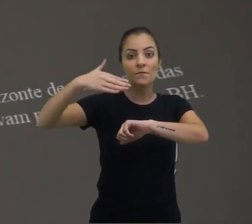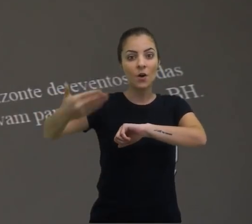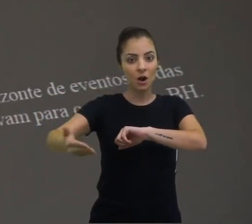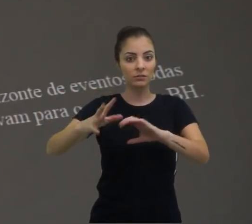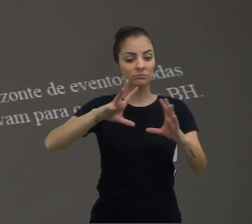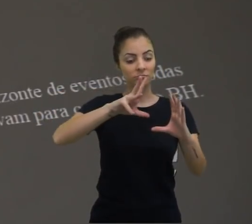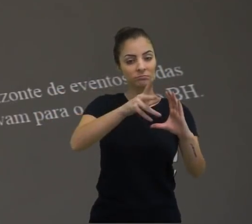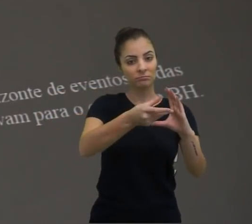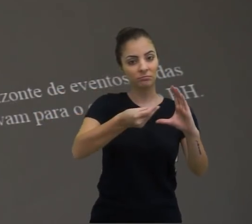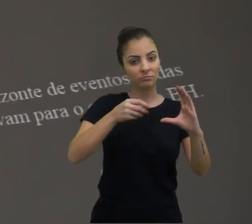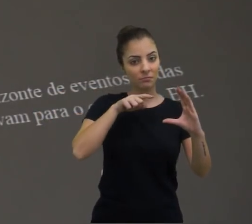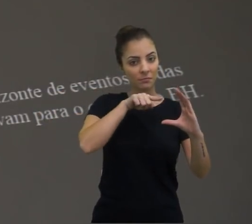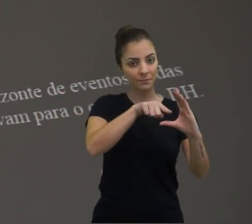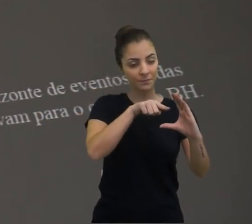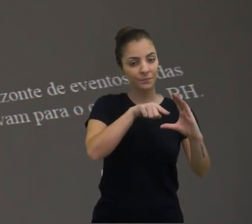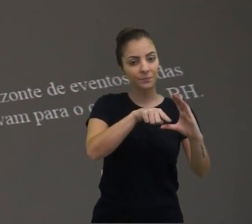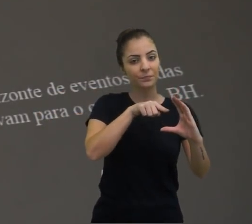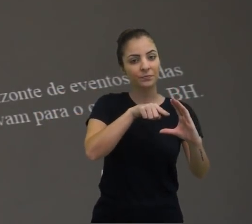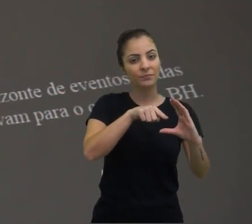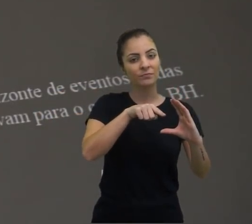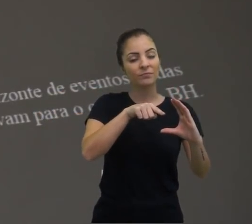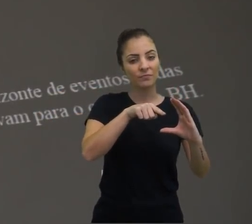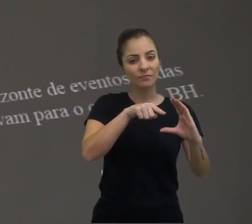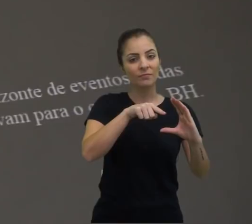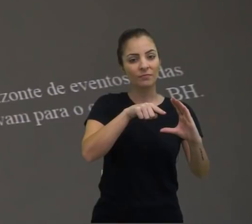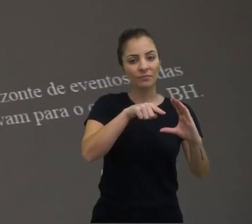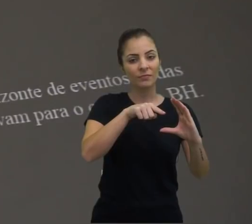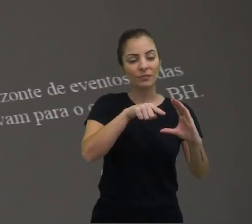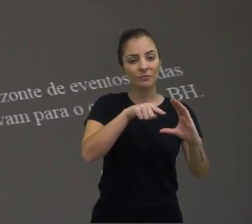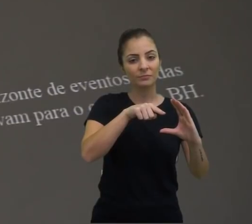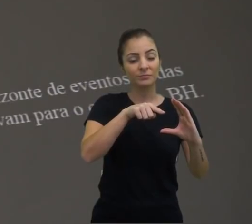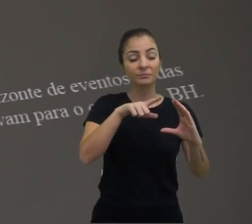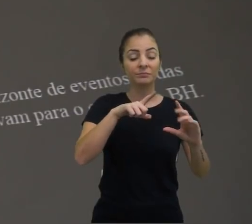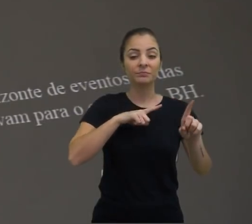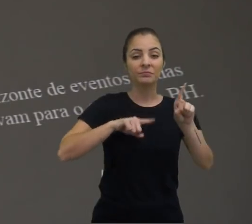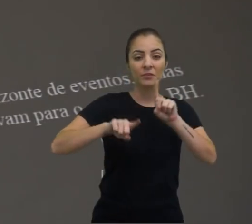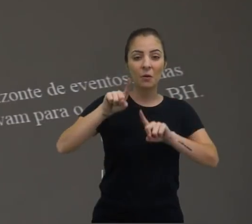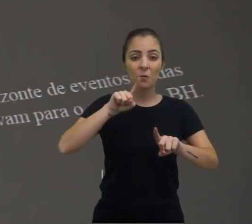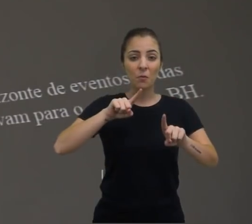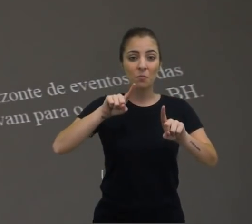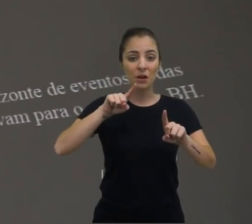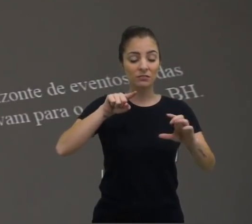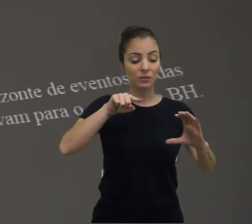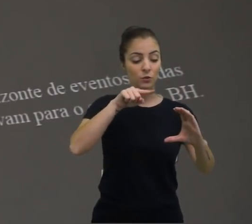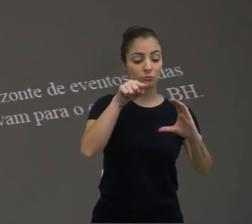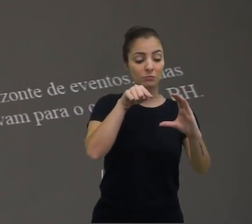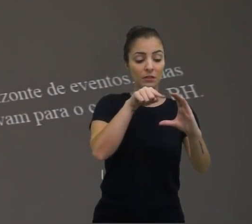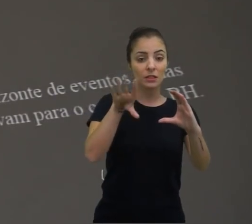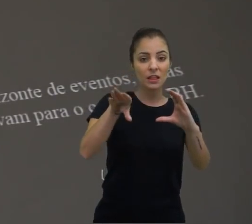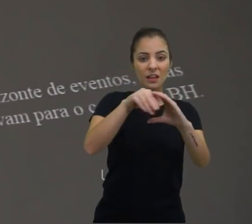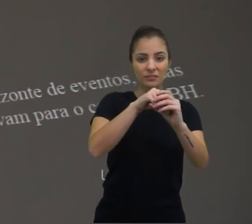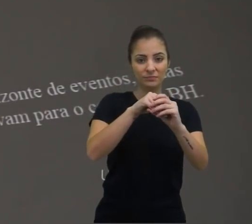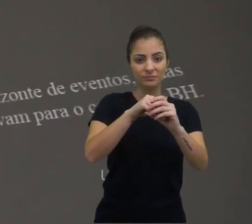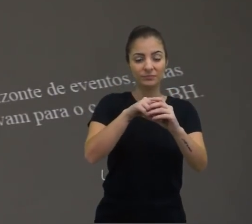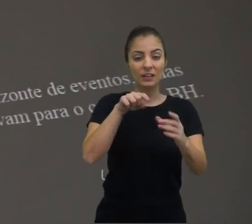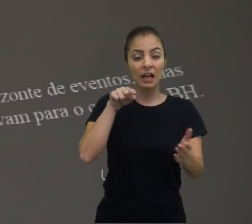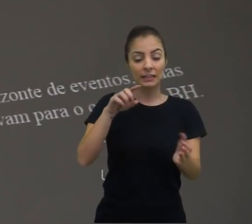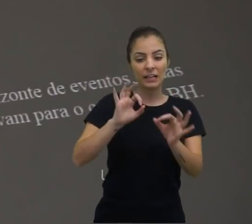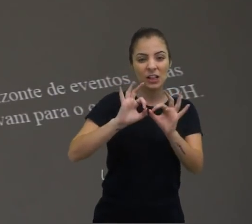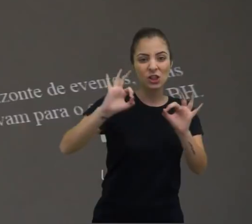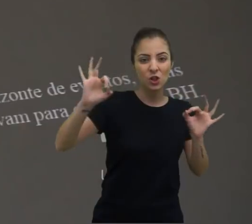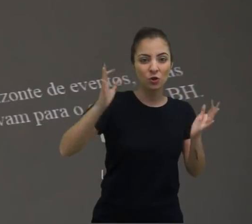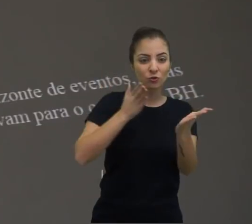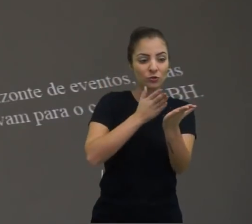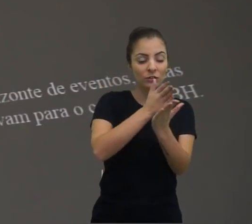negro. Então tem algumas trajetórias que vão levar para dentro, tá? Por exemplo, olha aqui, ó. Aqui longe todas as trajetórias levam para